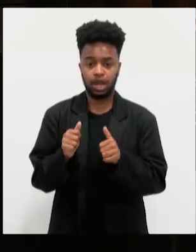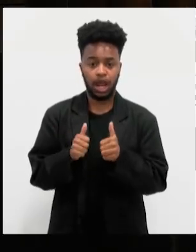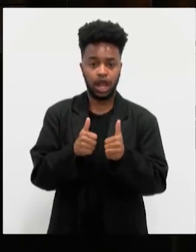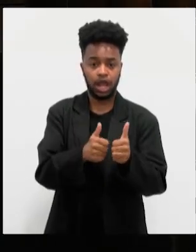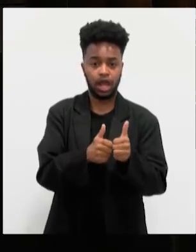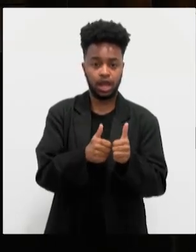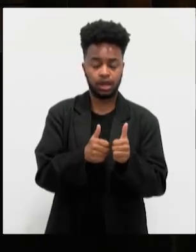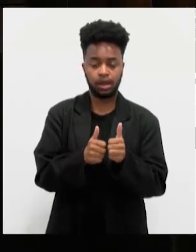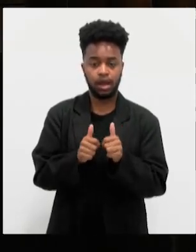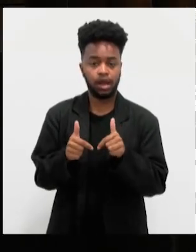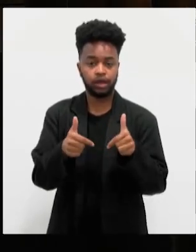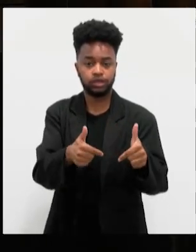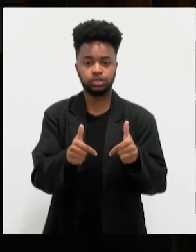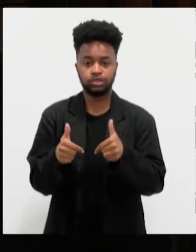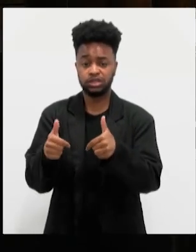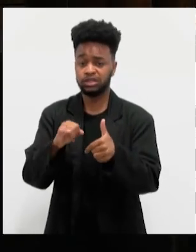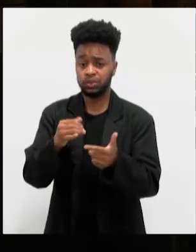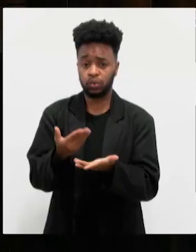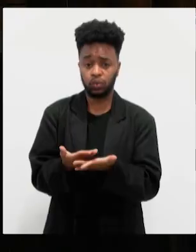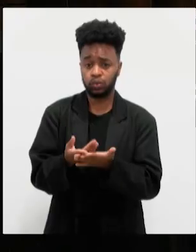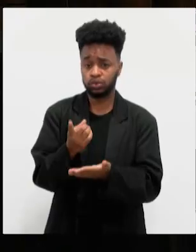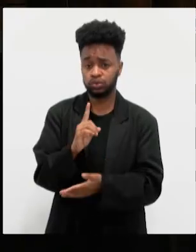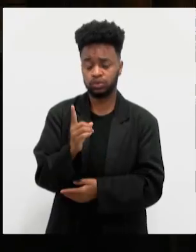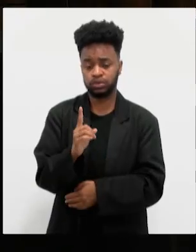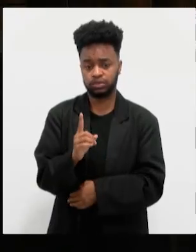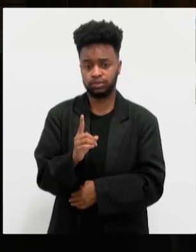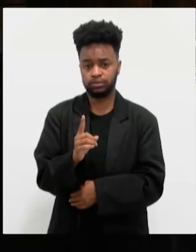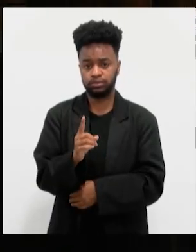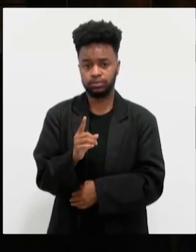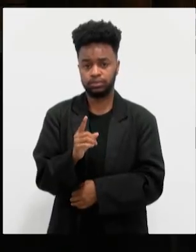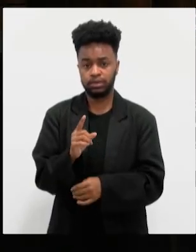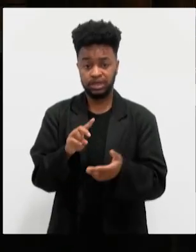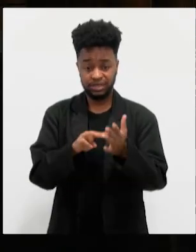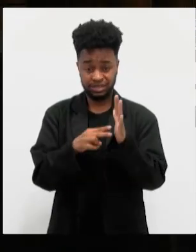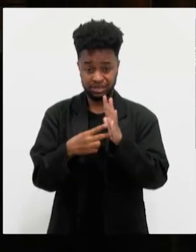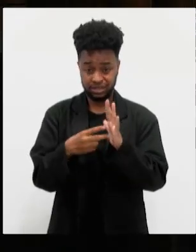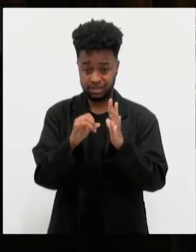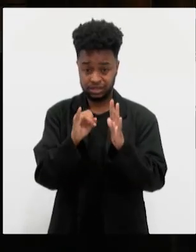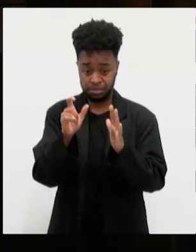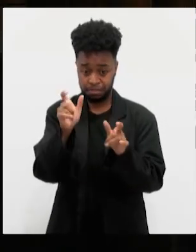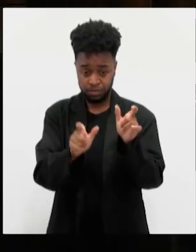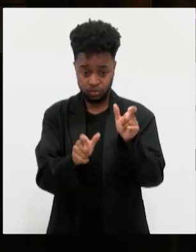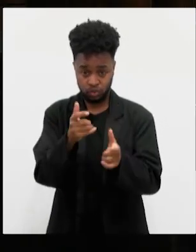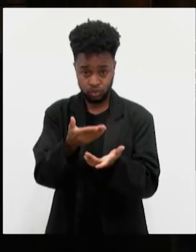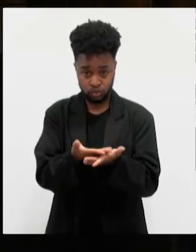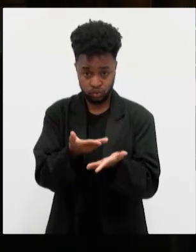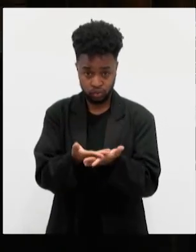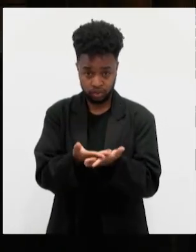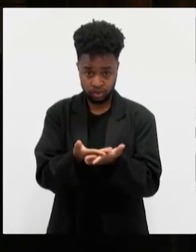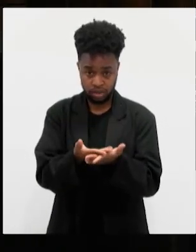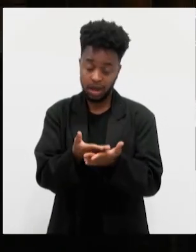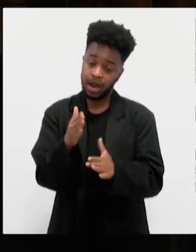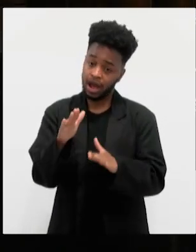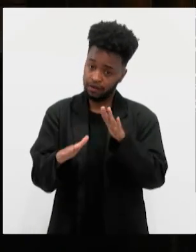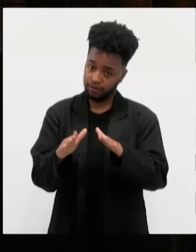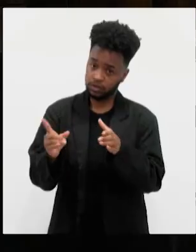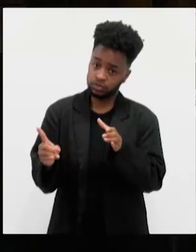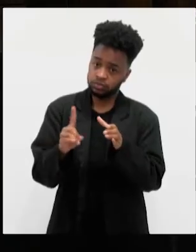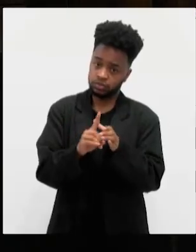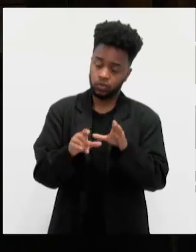operações quem não estuda. Isto não quer dizer que quem estuda, às vezes, também não esteja no